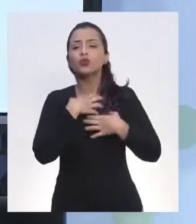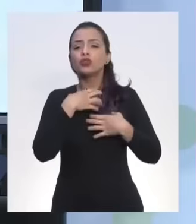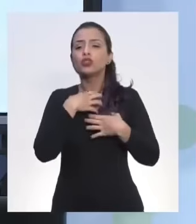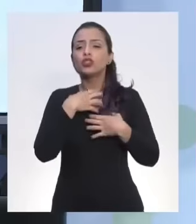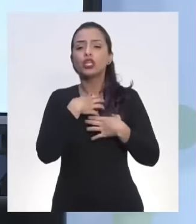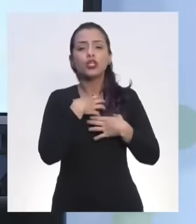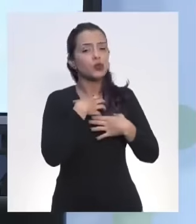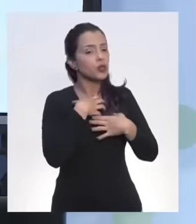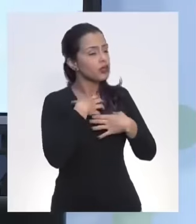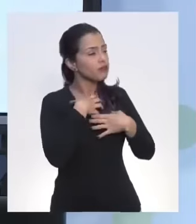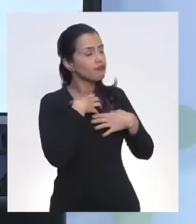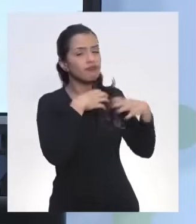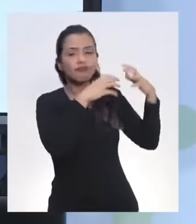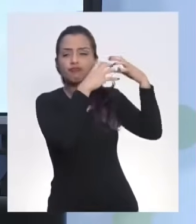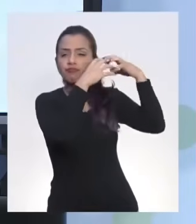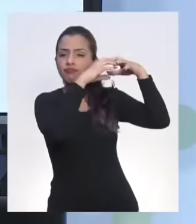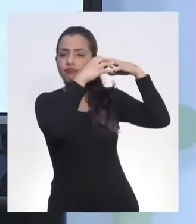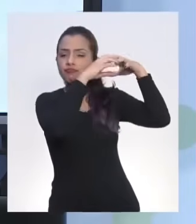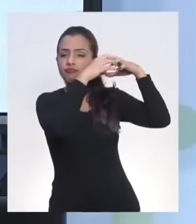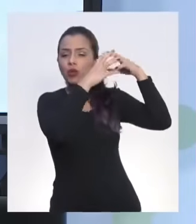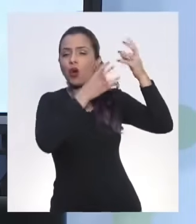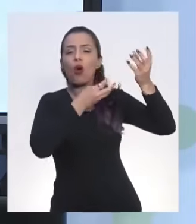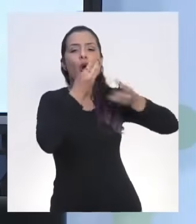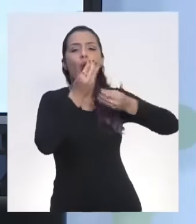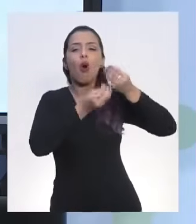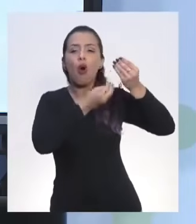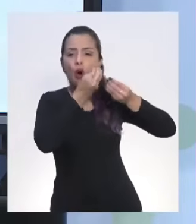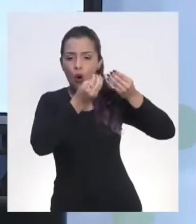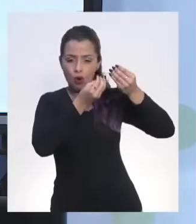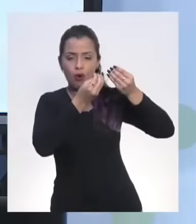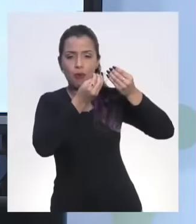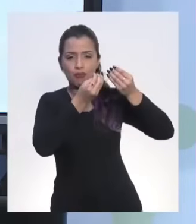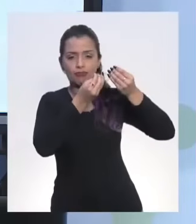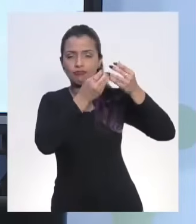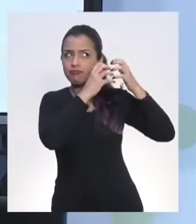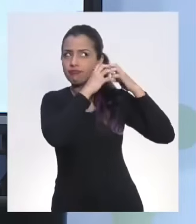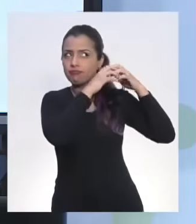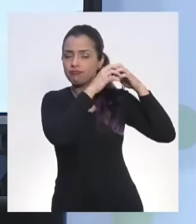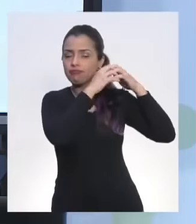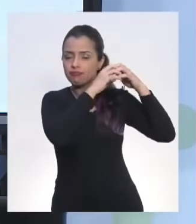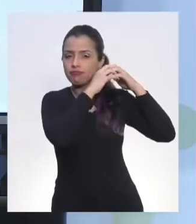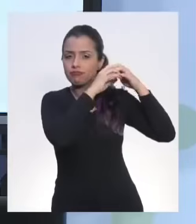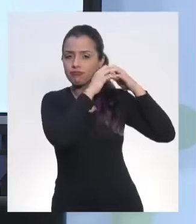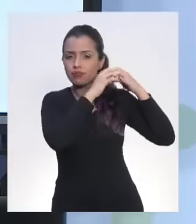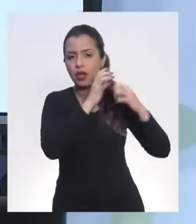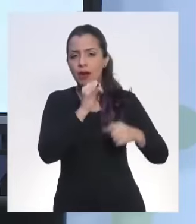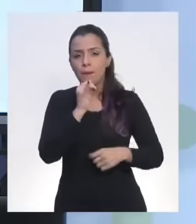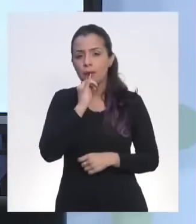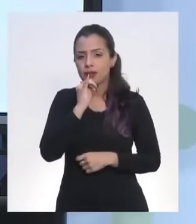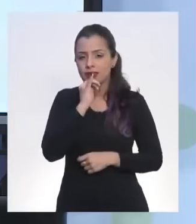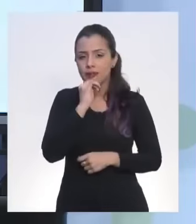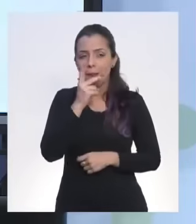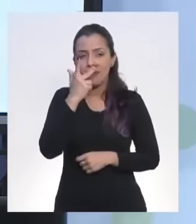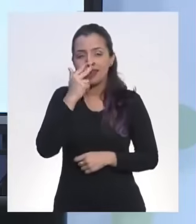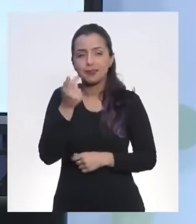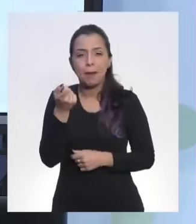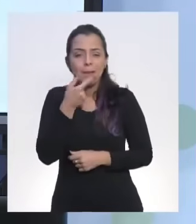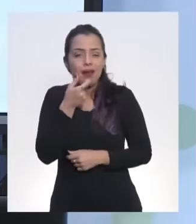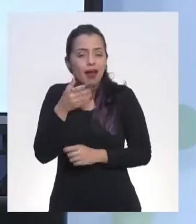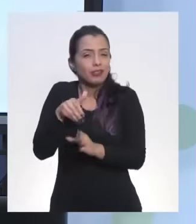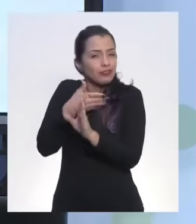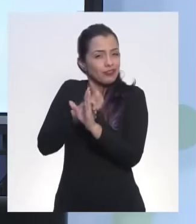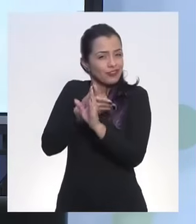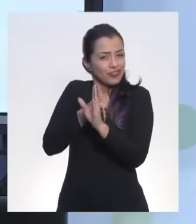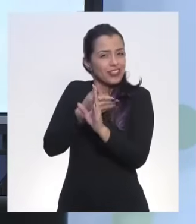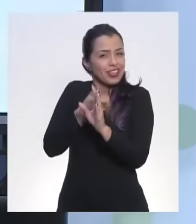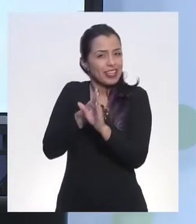que está sendo feito, que está sendo criado, né, com que está sendo elaborado aí, no caso, a pegadinha, digamos assim, né, Ale,